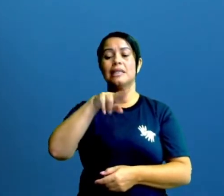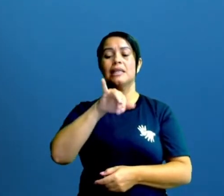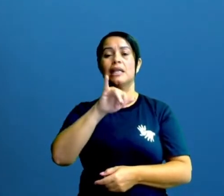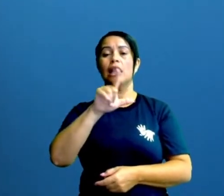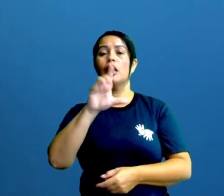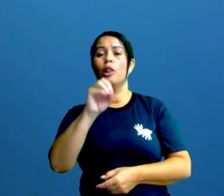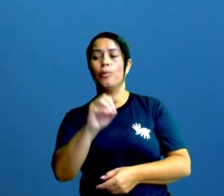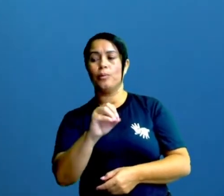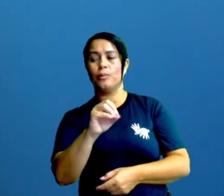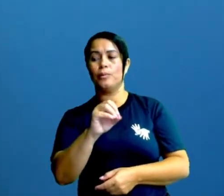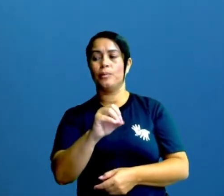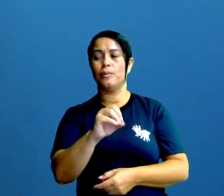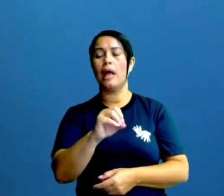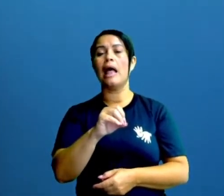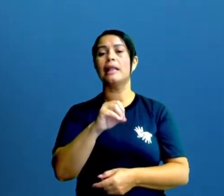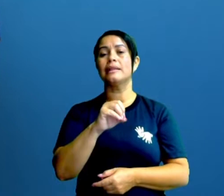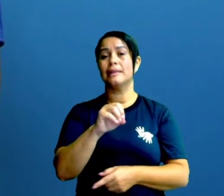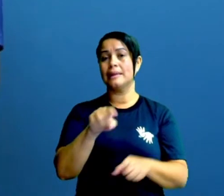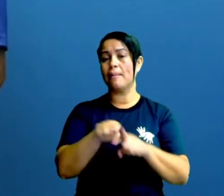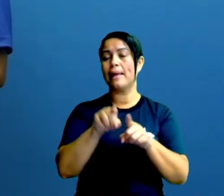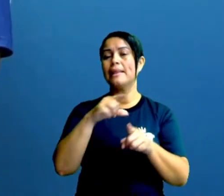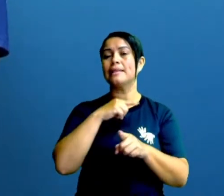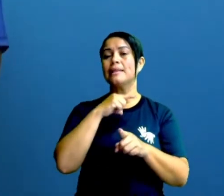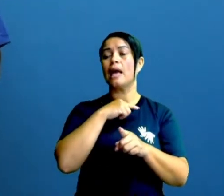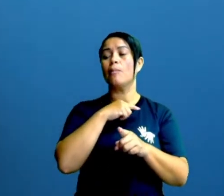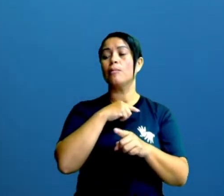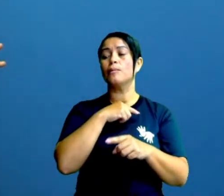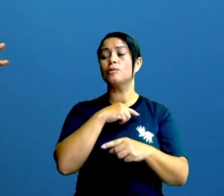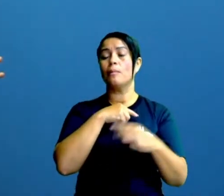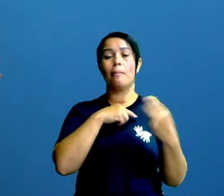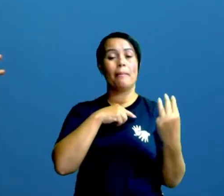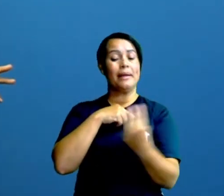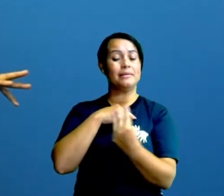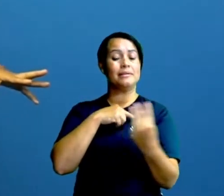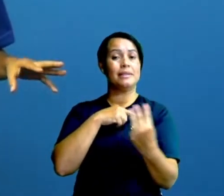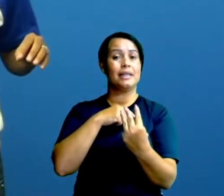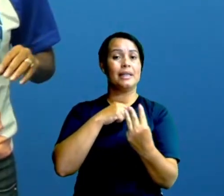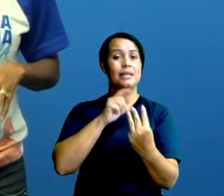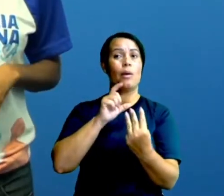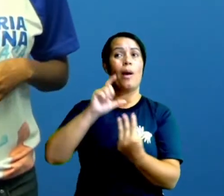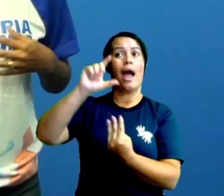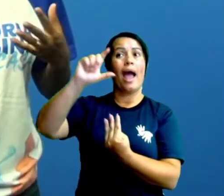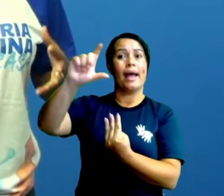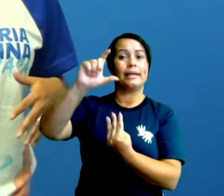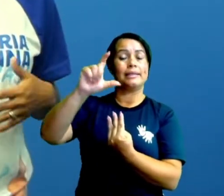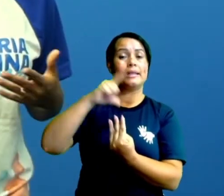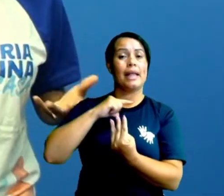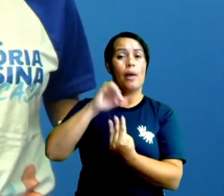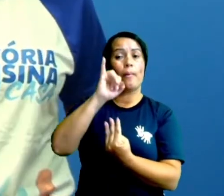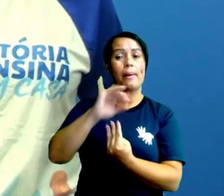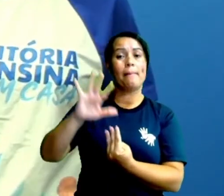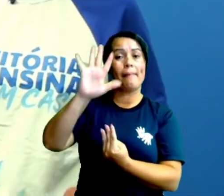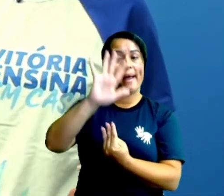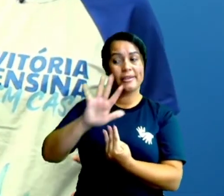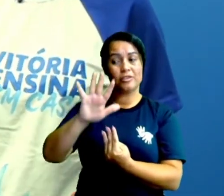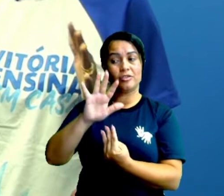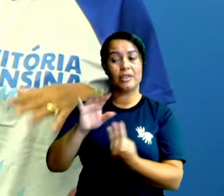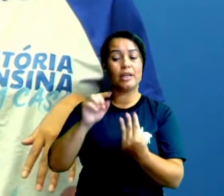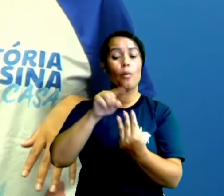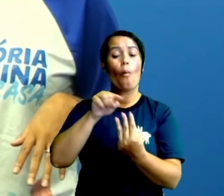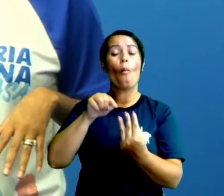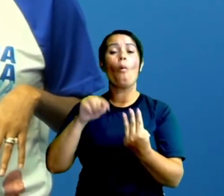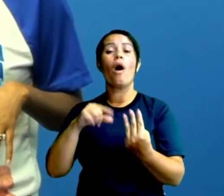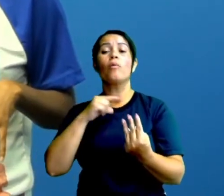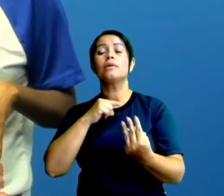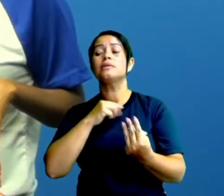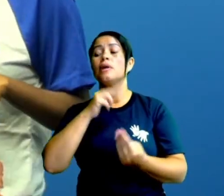esquilo e temos mais três animais aqui para a gente fazer a mesma coisa para gente ver qual desses animais